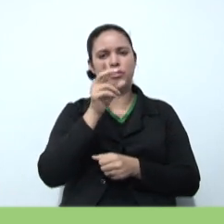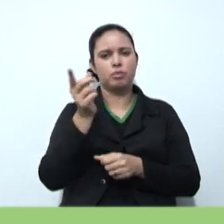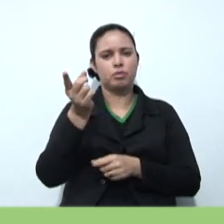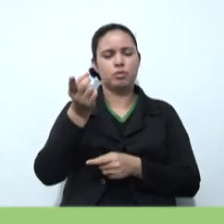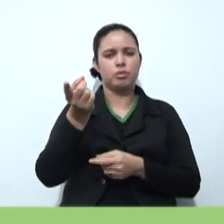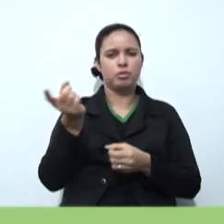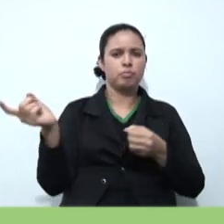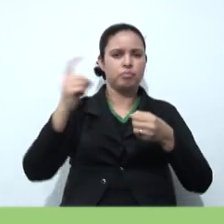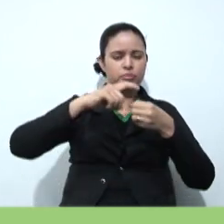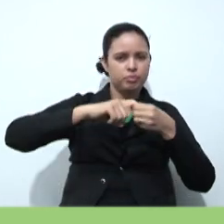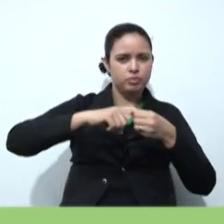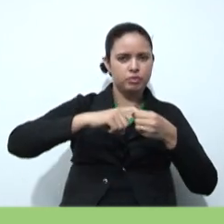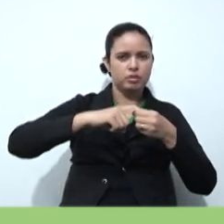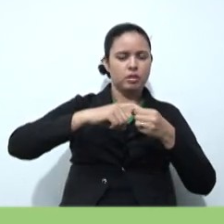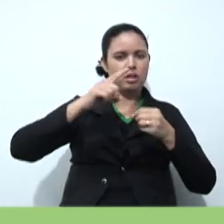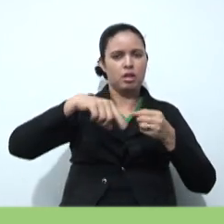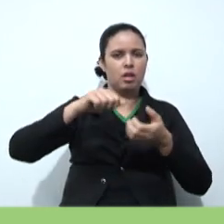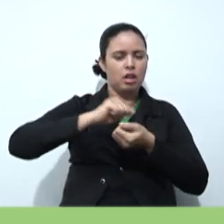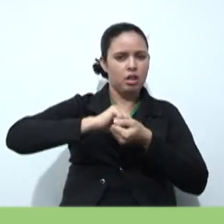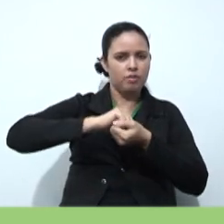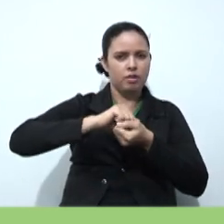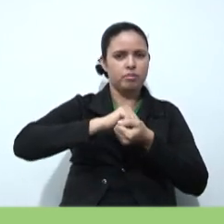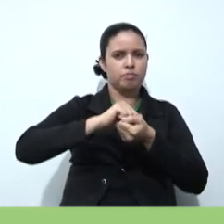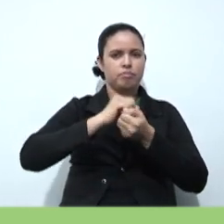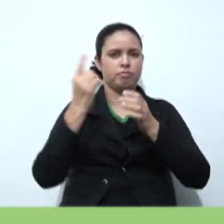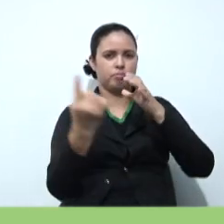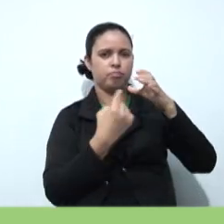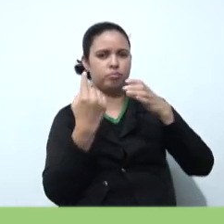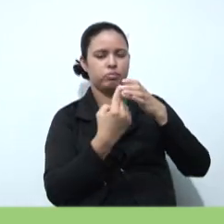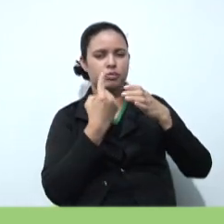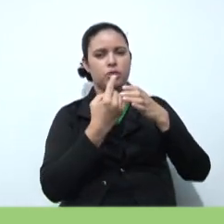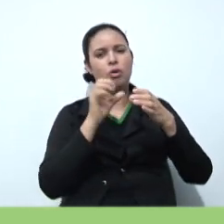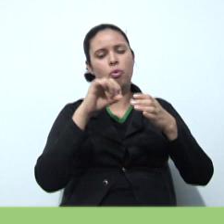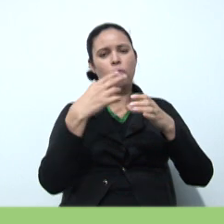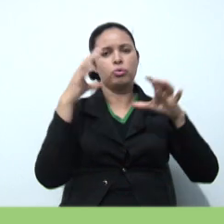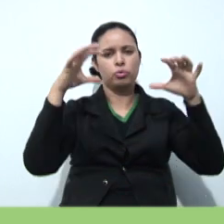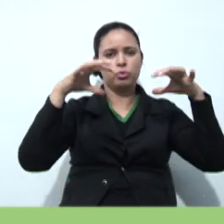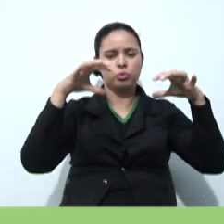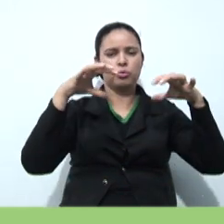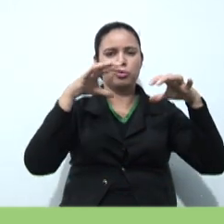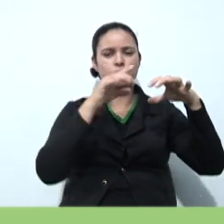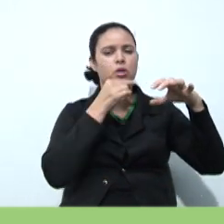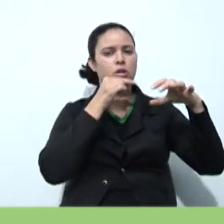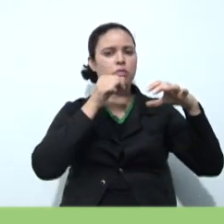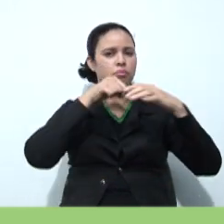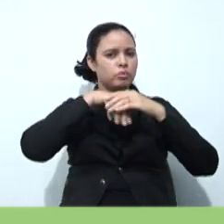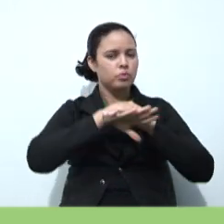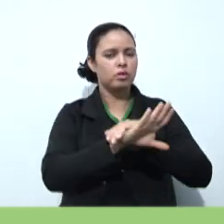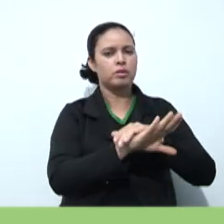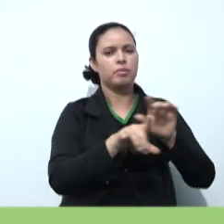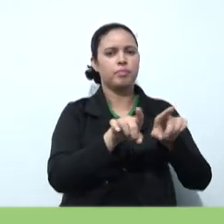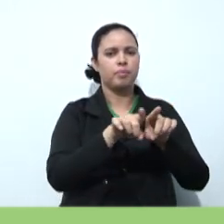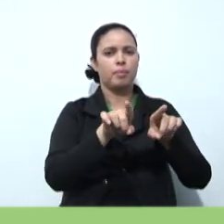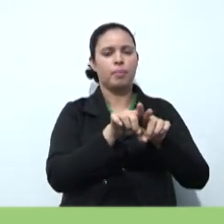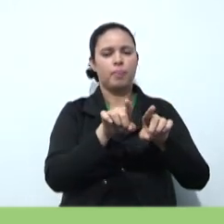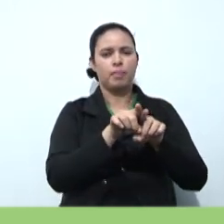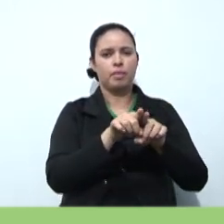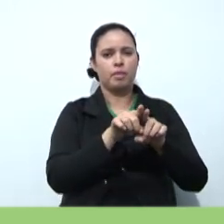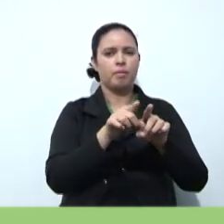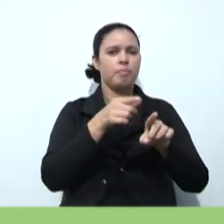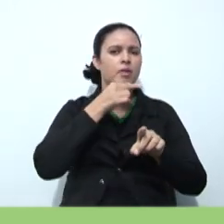a água de máquina de lavar, armazenar a água da chuva, não lavar calçadas e diminuir o tempo de banho.